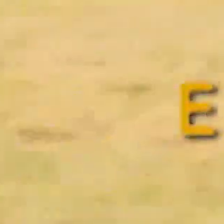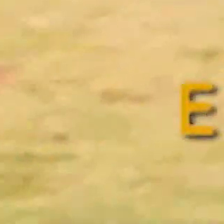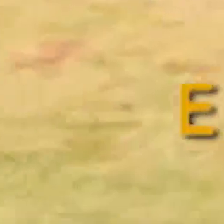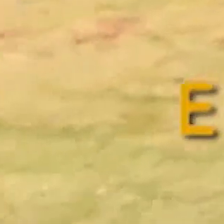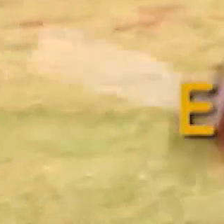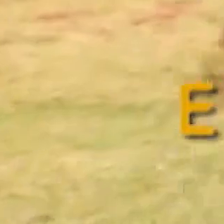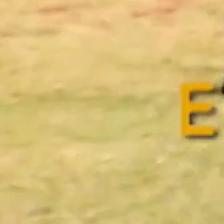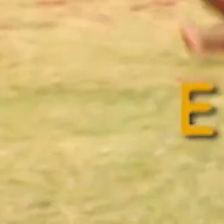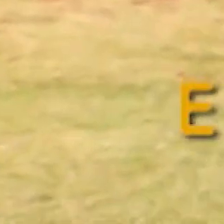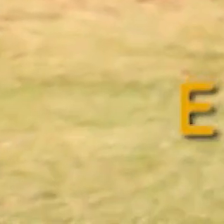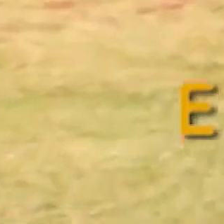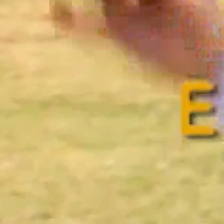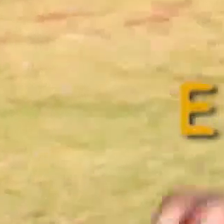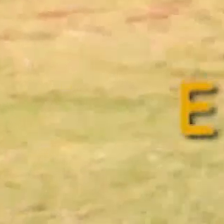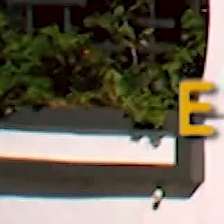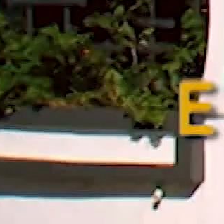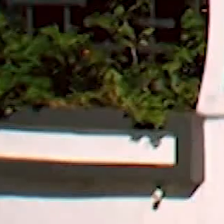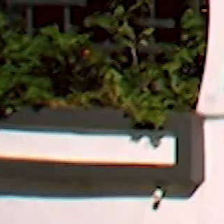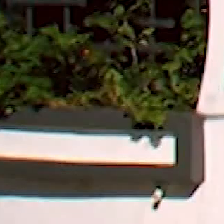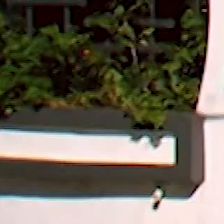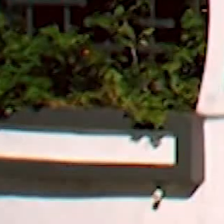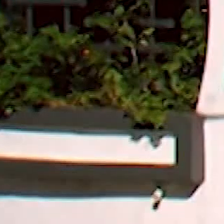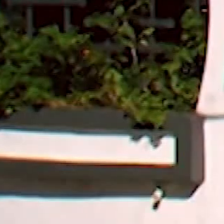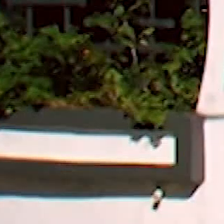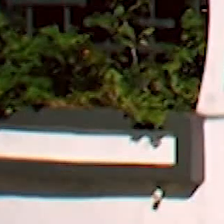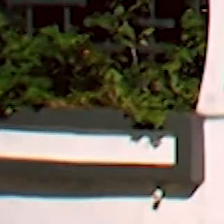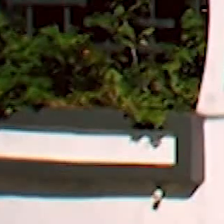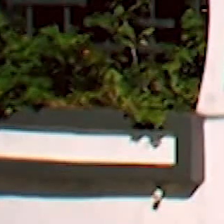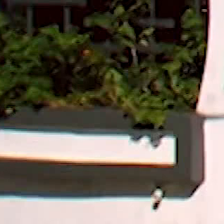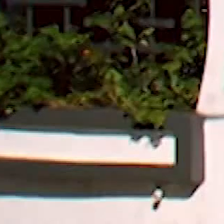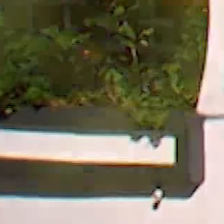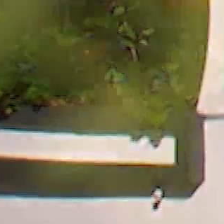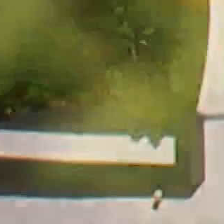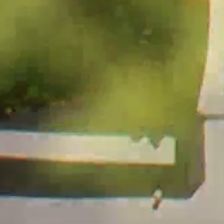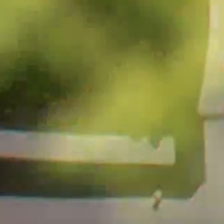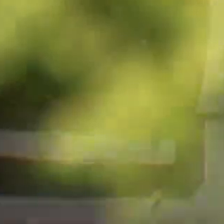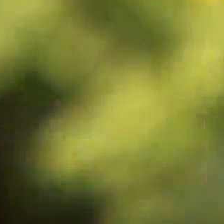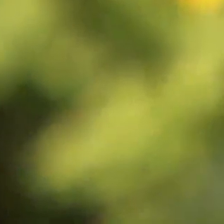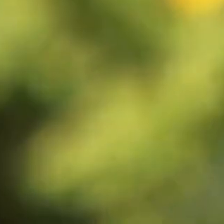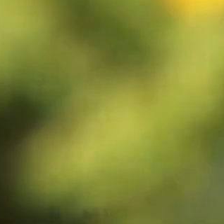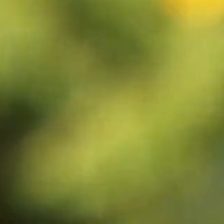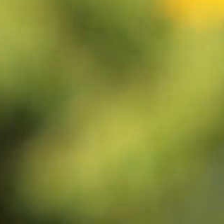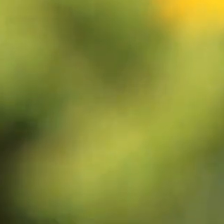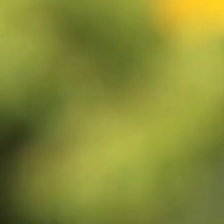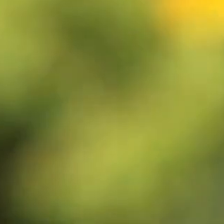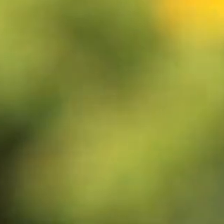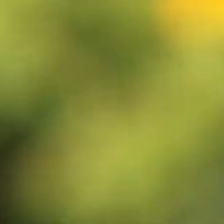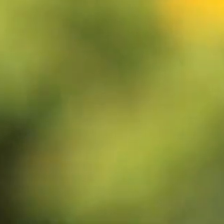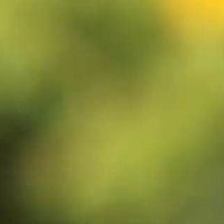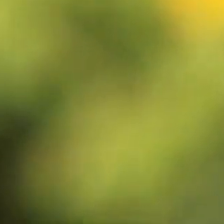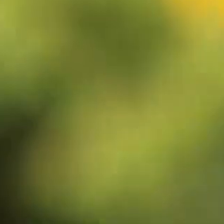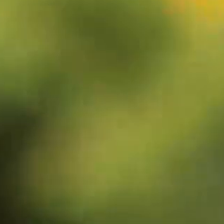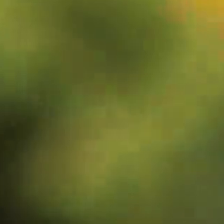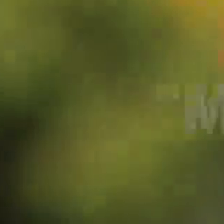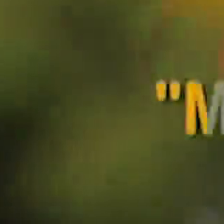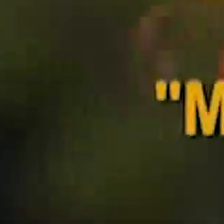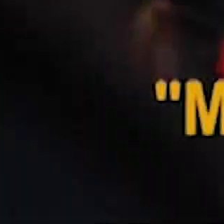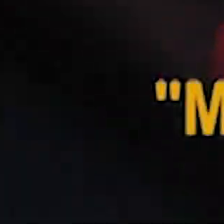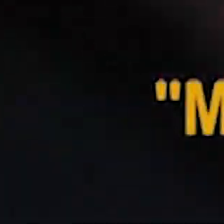que vencendo o futuro não dista novamente serás. Deus